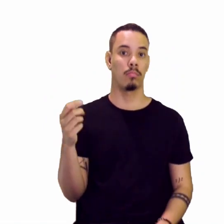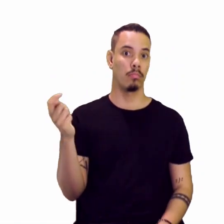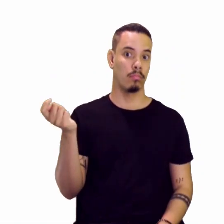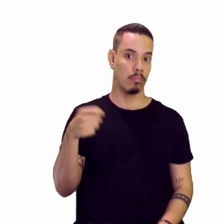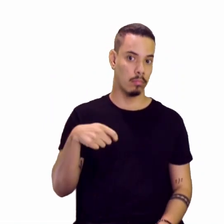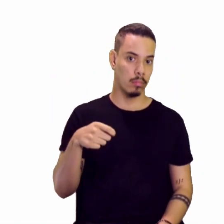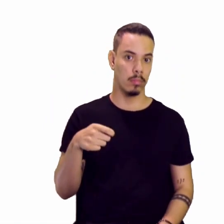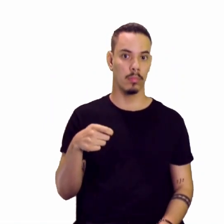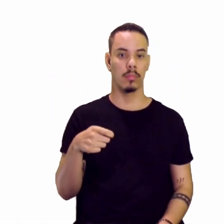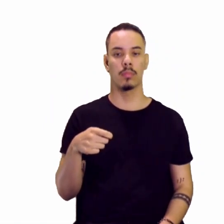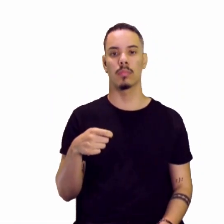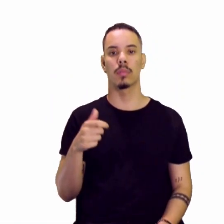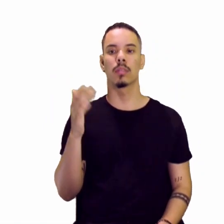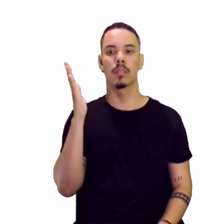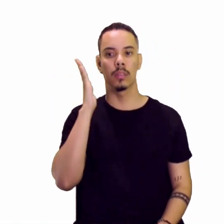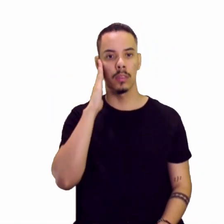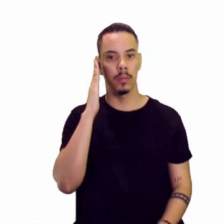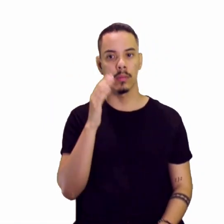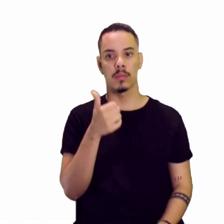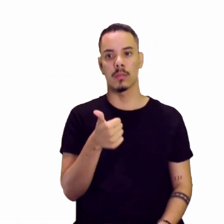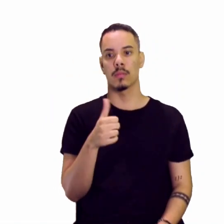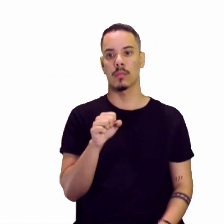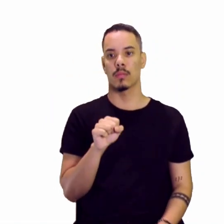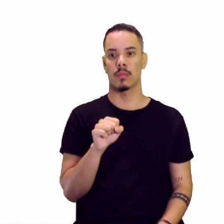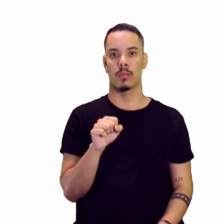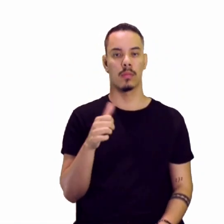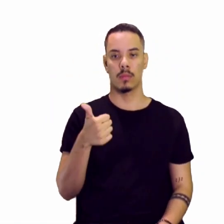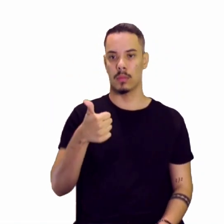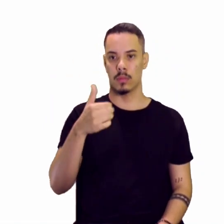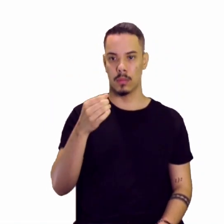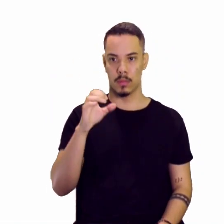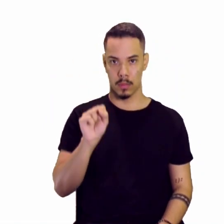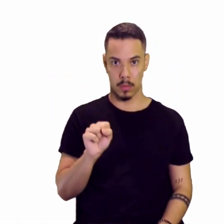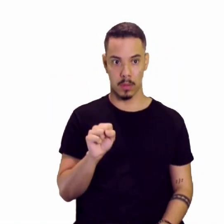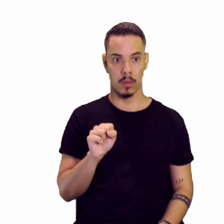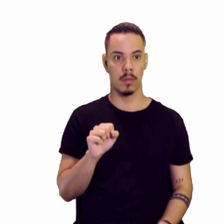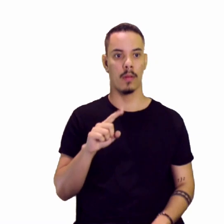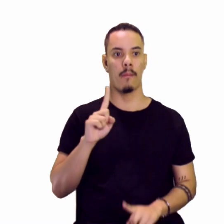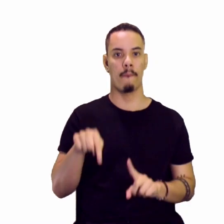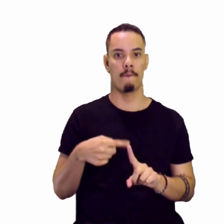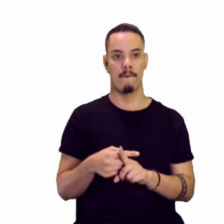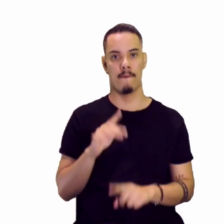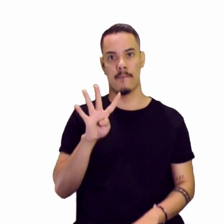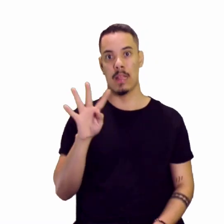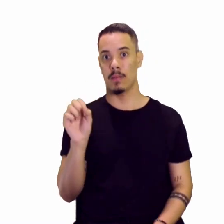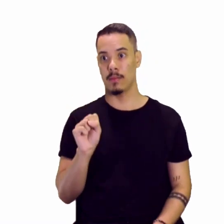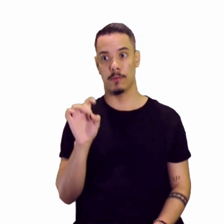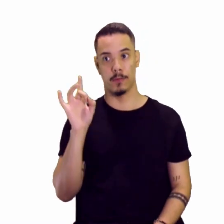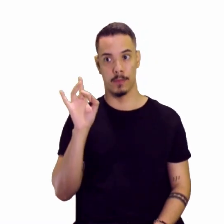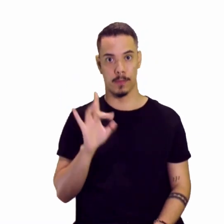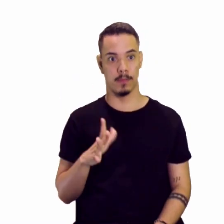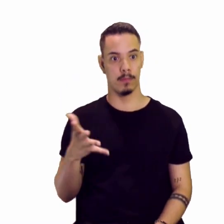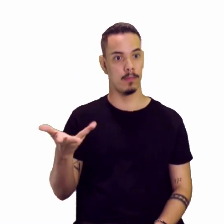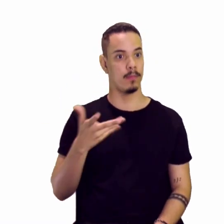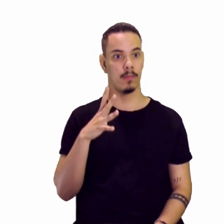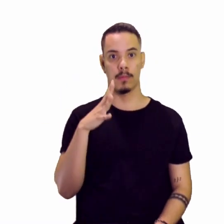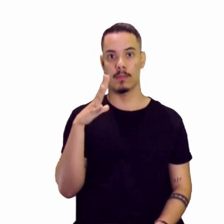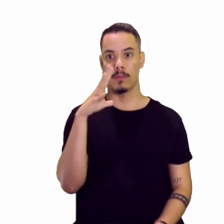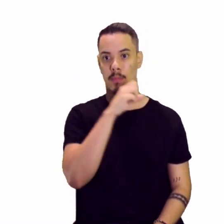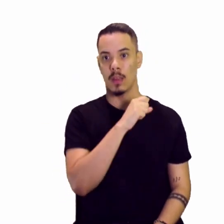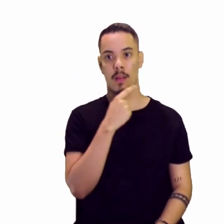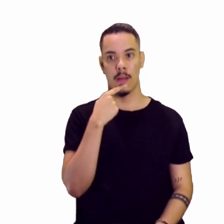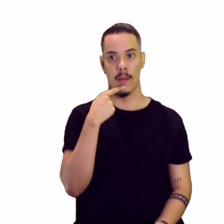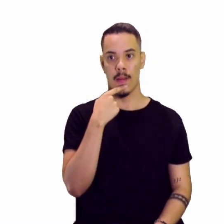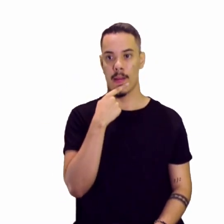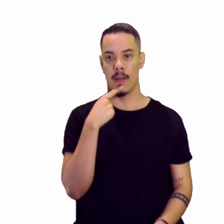partir do supone, você vai ver que ele quer 108 km por hora em 4 segundos. Então, Isso é largada e larga parado, né? Essas largadas geralmente são